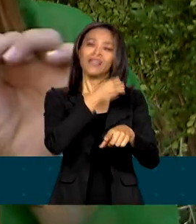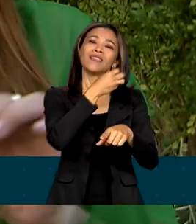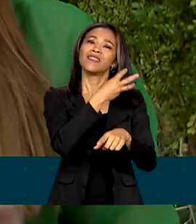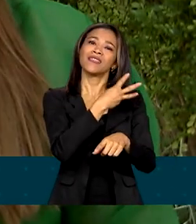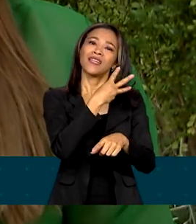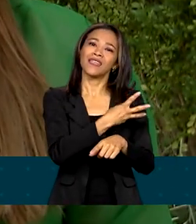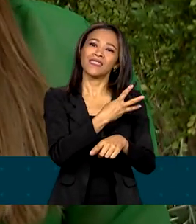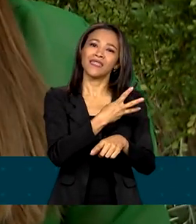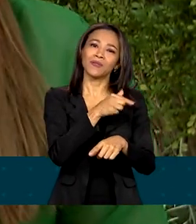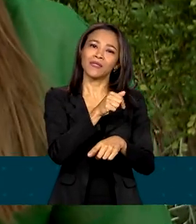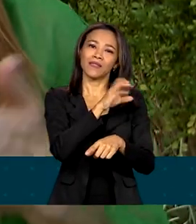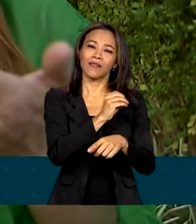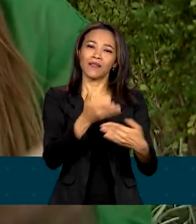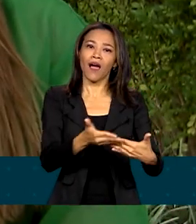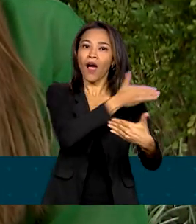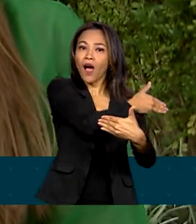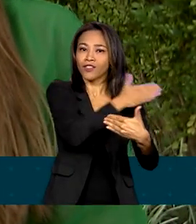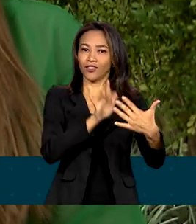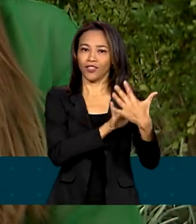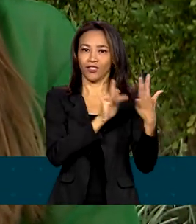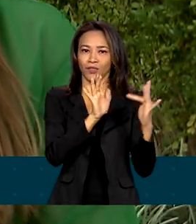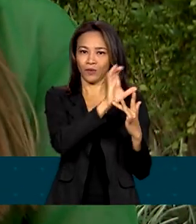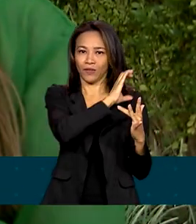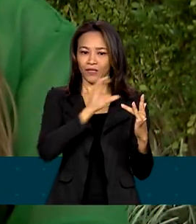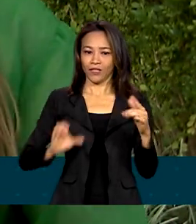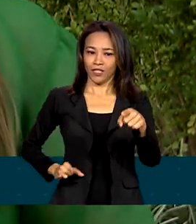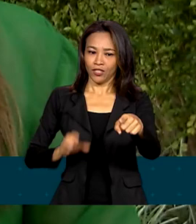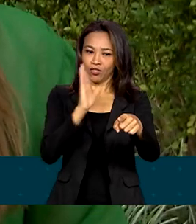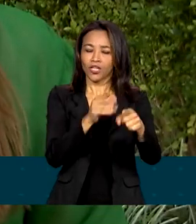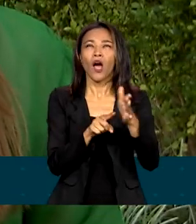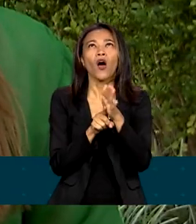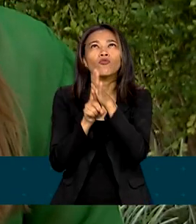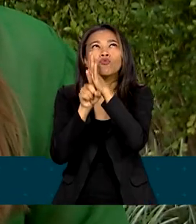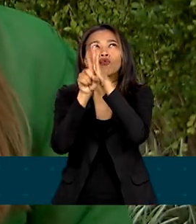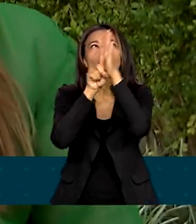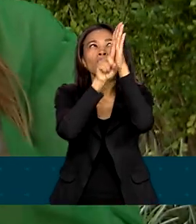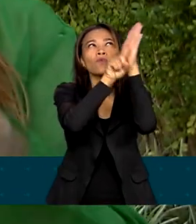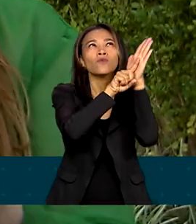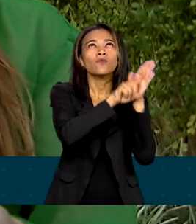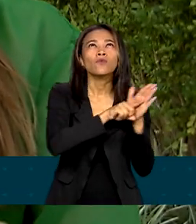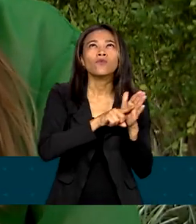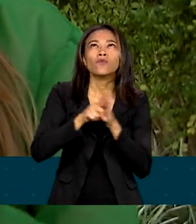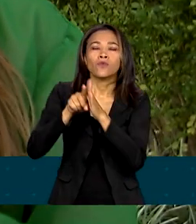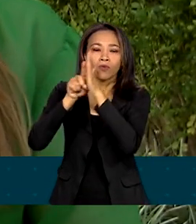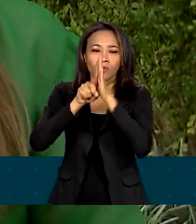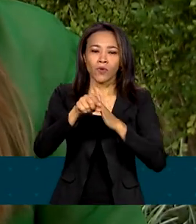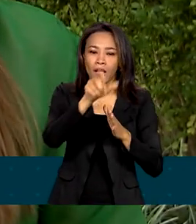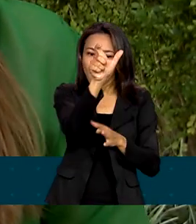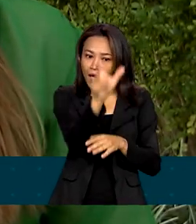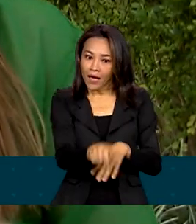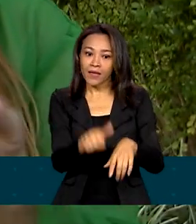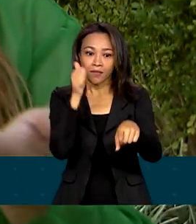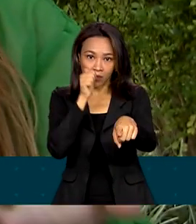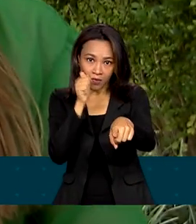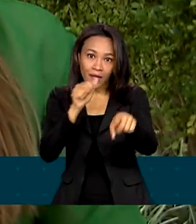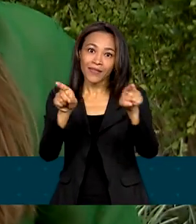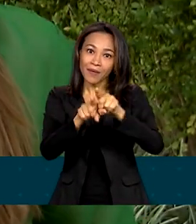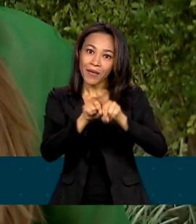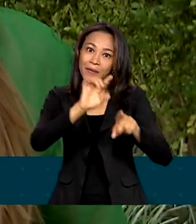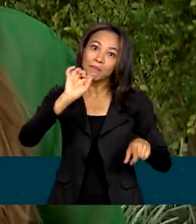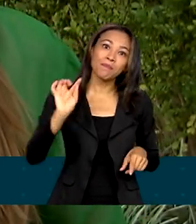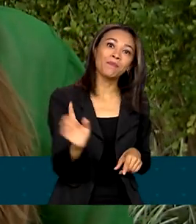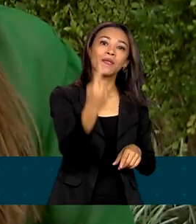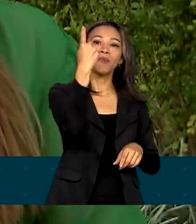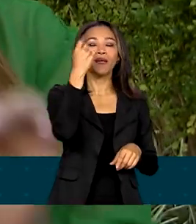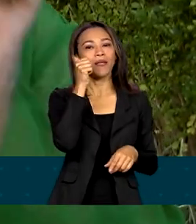370 a.C., já mapeava os astros e suas movimentações. A polonesa Marie Curie foi a primeira